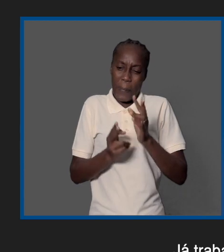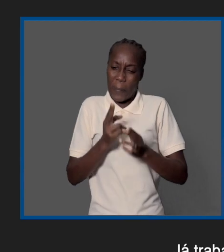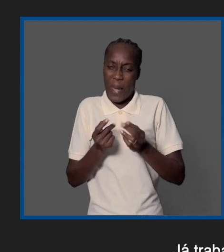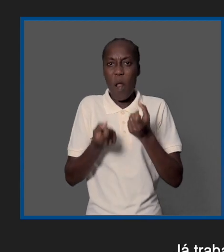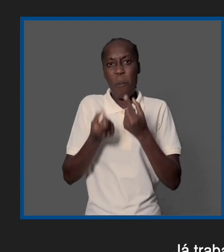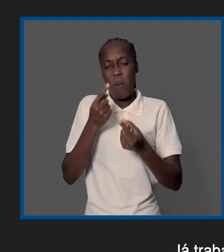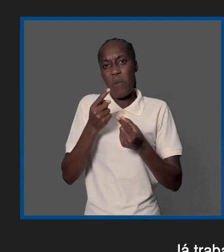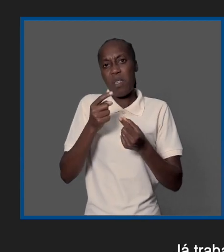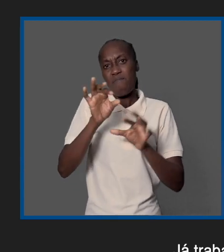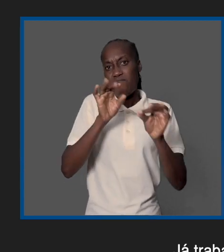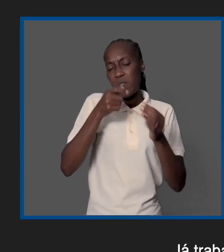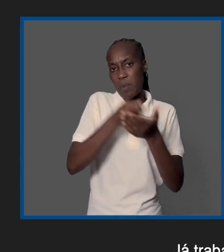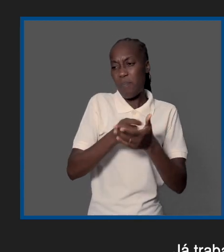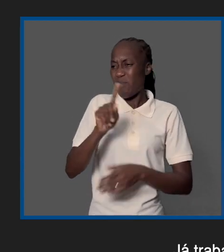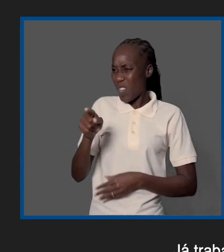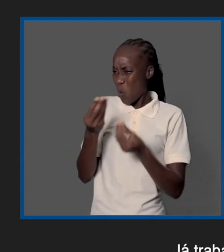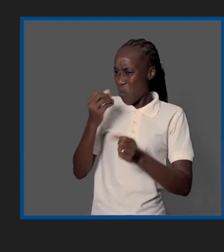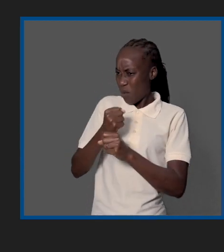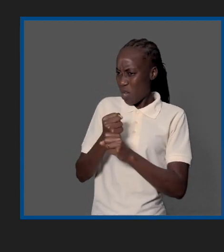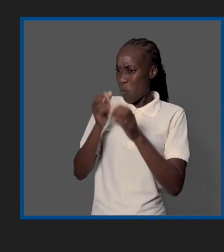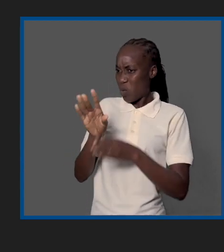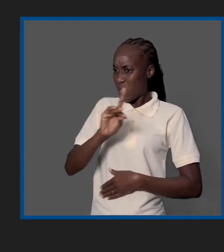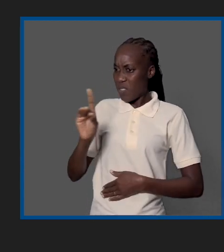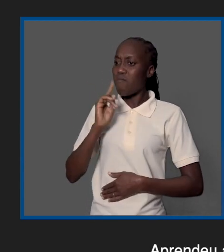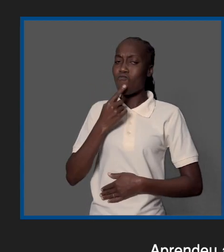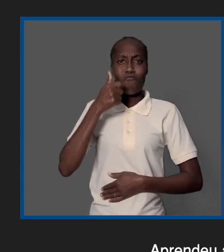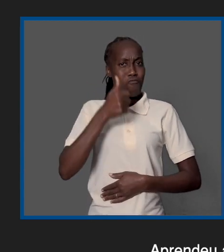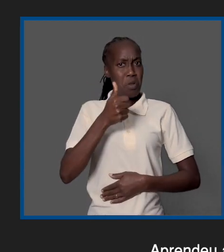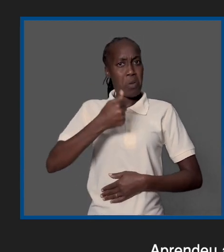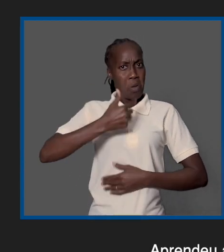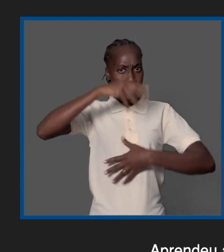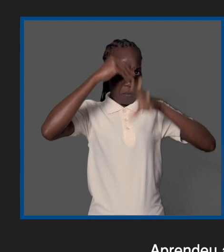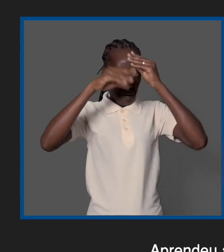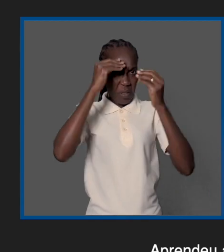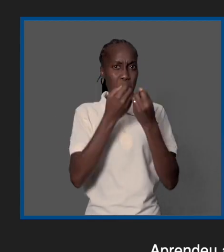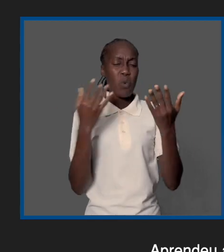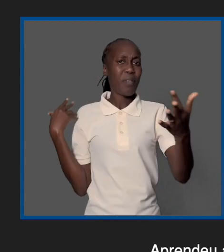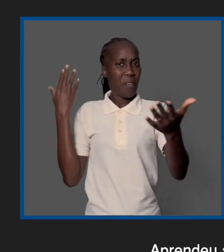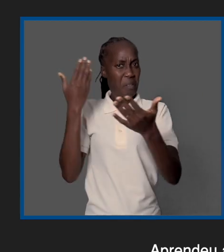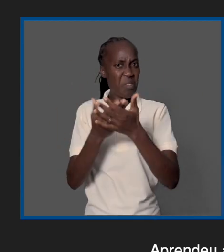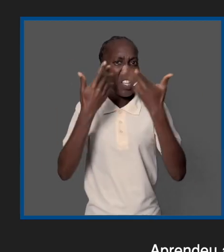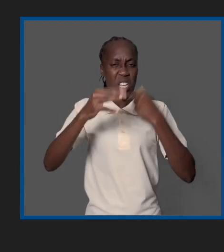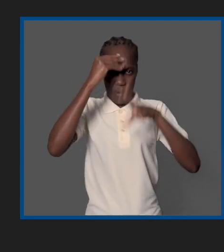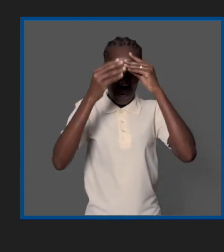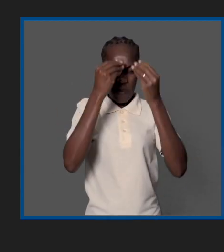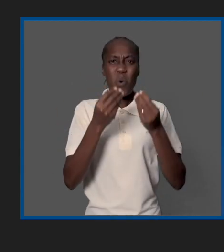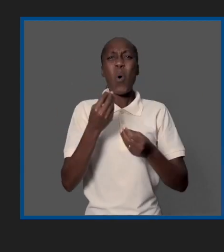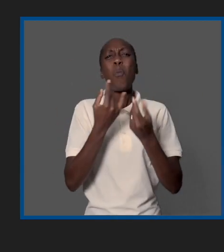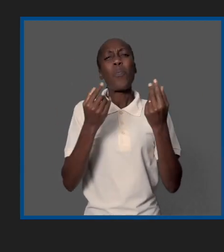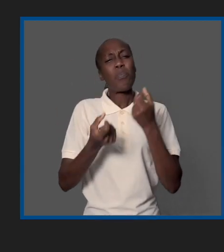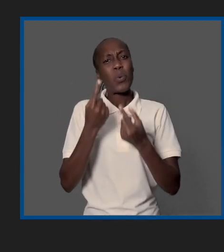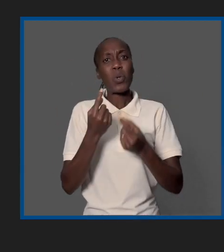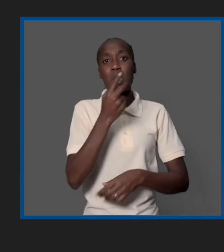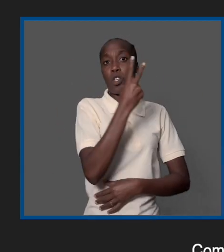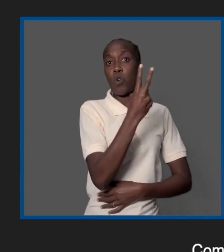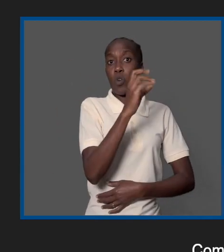desde 2015 até cá a trabalhar com ele, sim. Alguma coisa aprendeu além de fibrar? Sim,